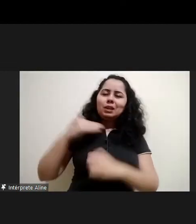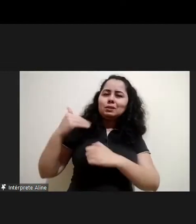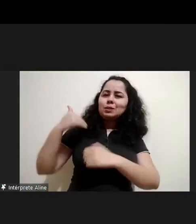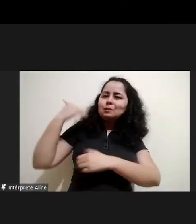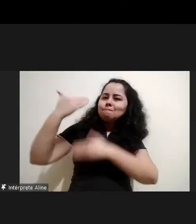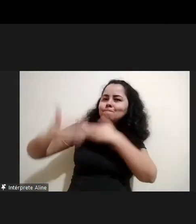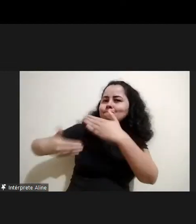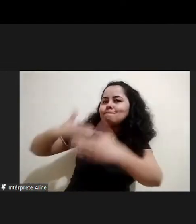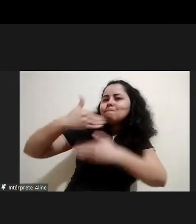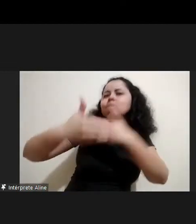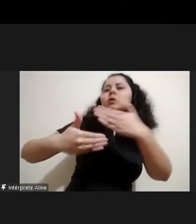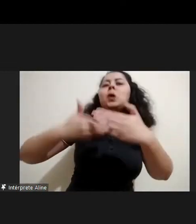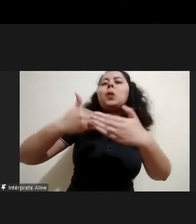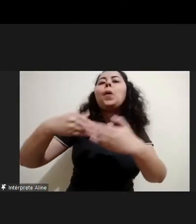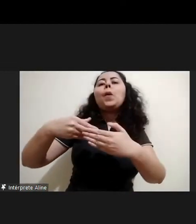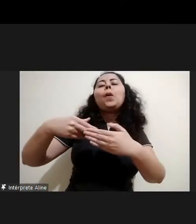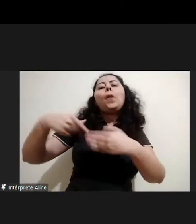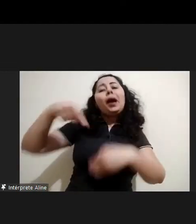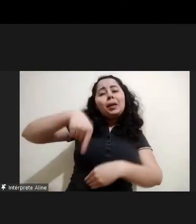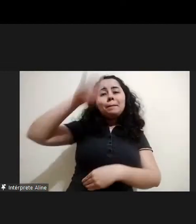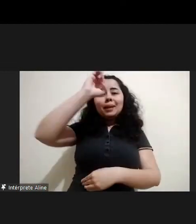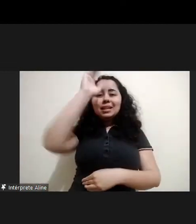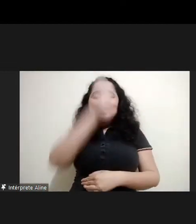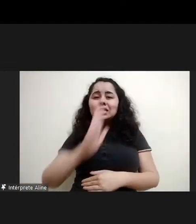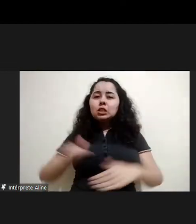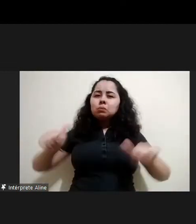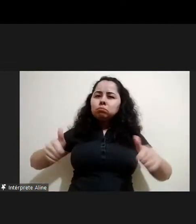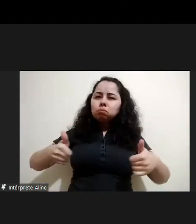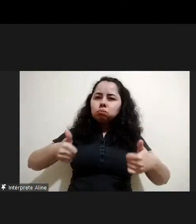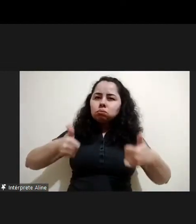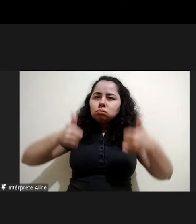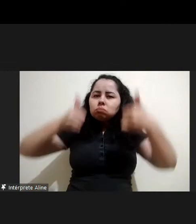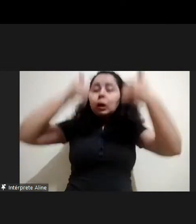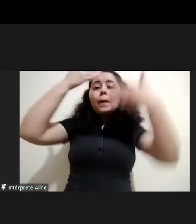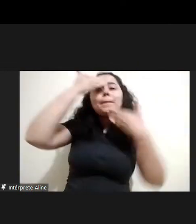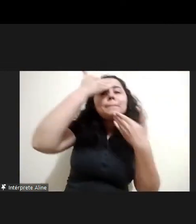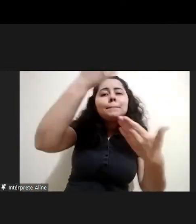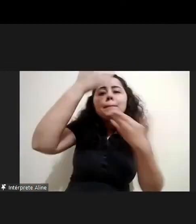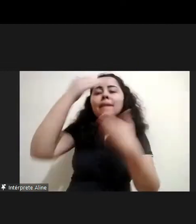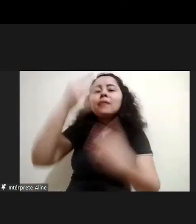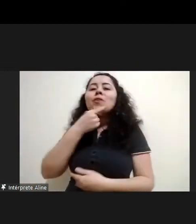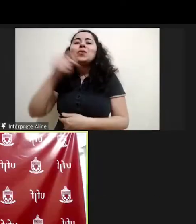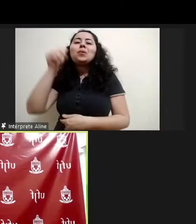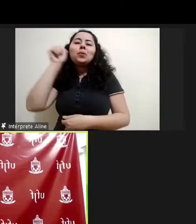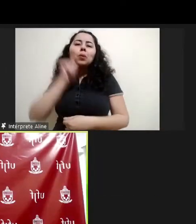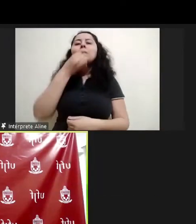vez melhor. Muito obrigado a todas e todos e boa noite.